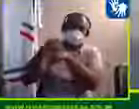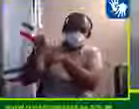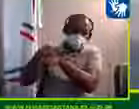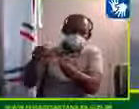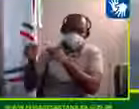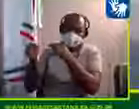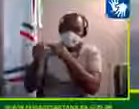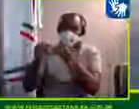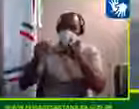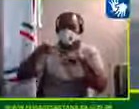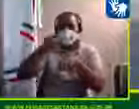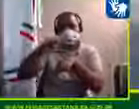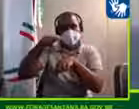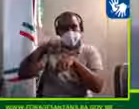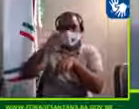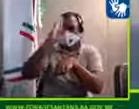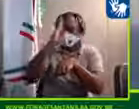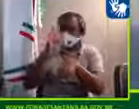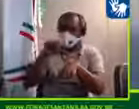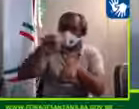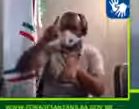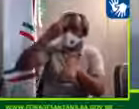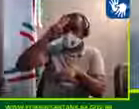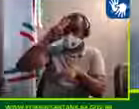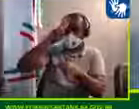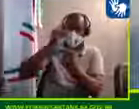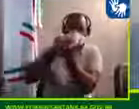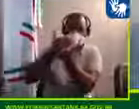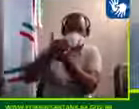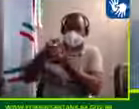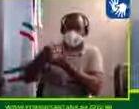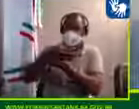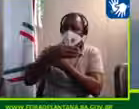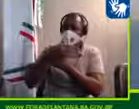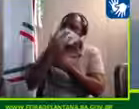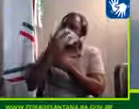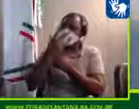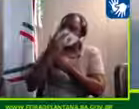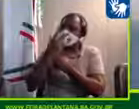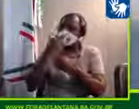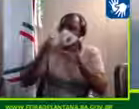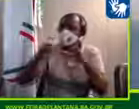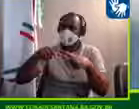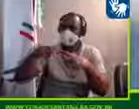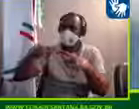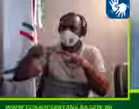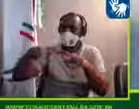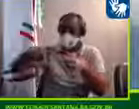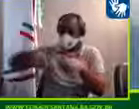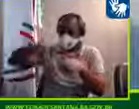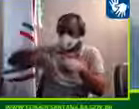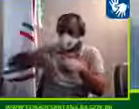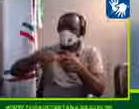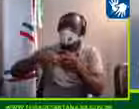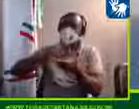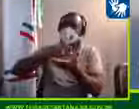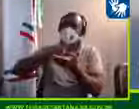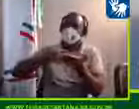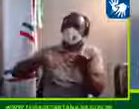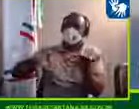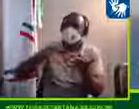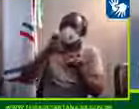que chegou ao país essa segunda-feira. Um lote da vacina chinesa, né,